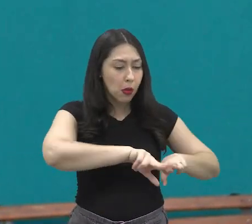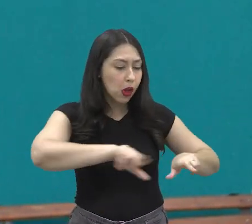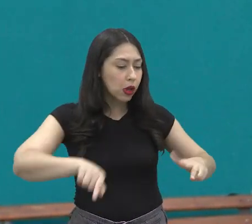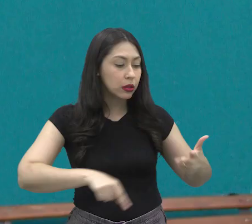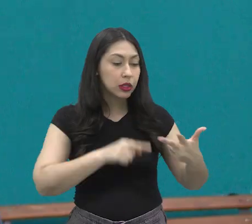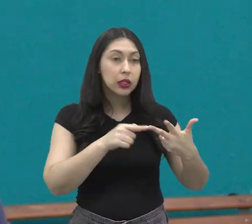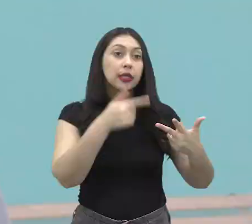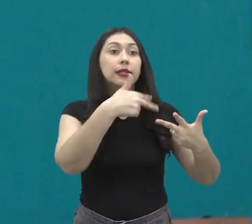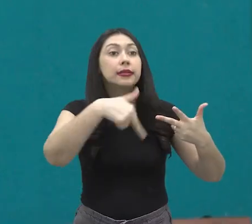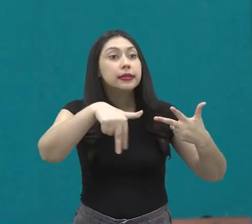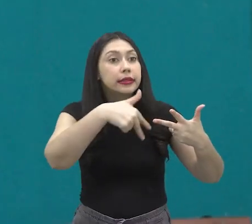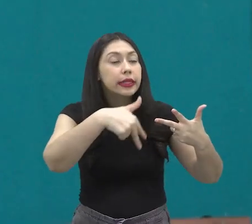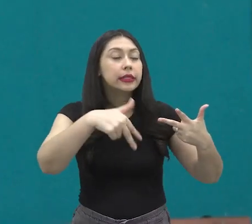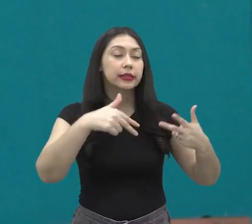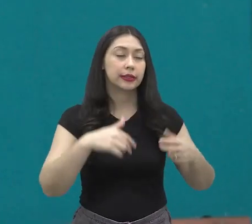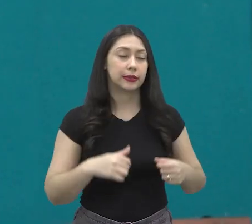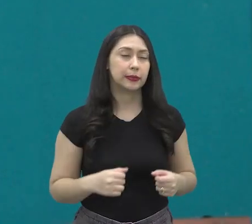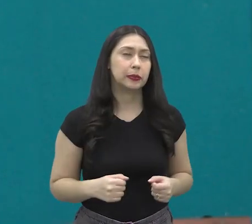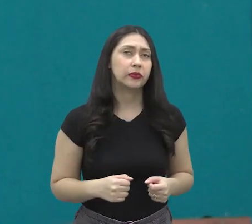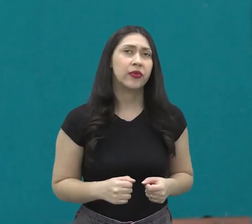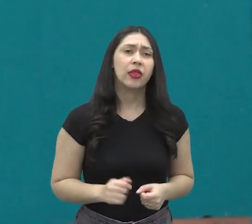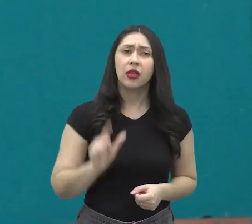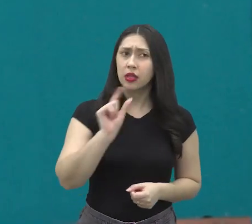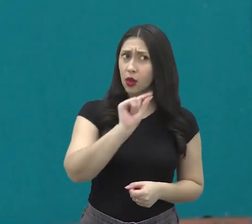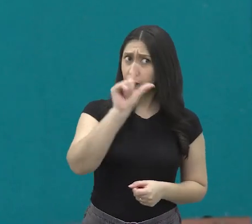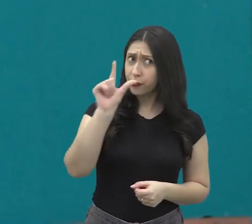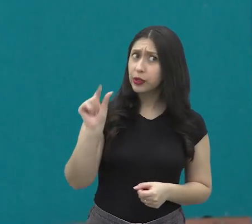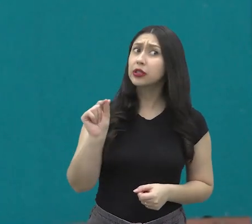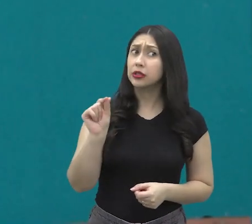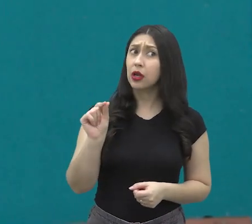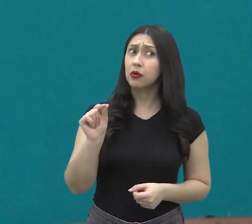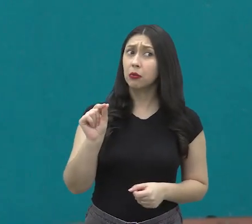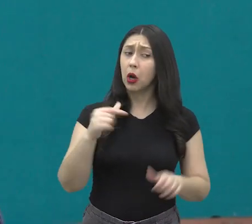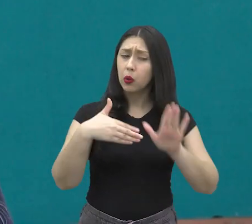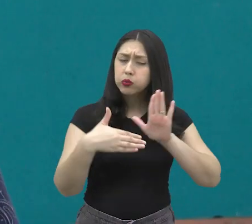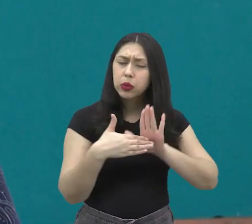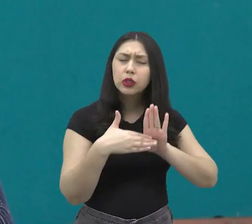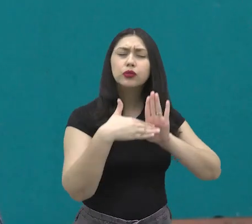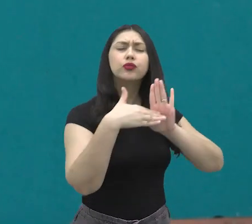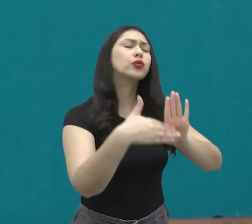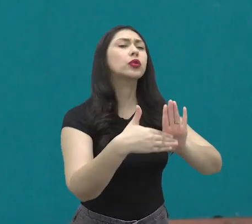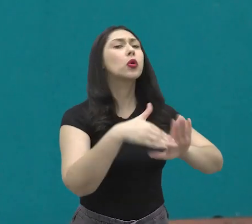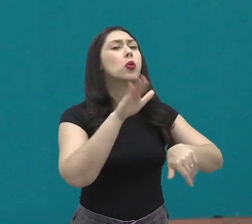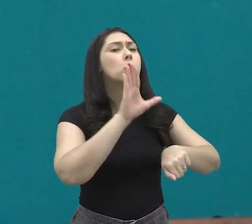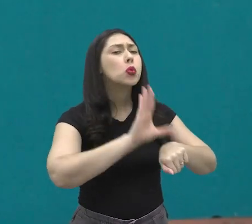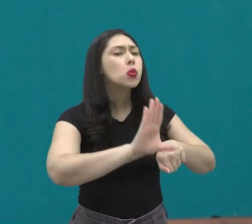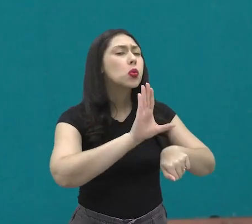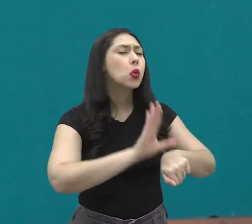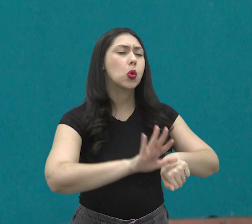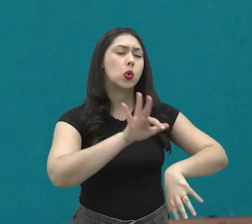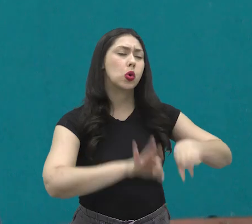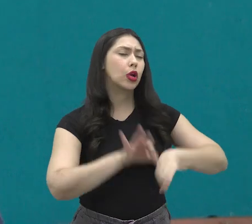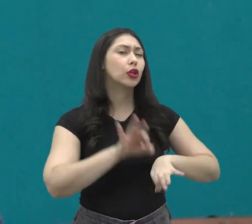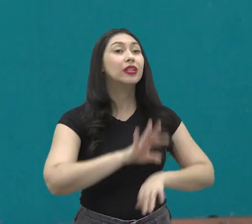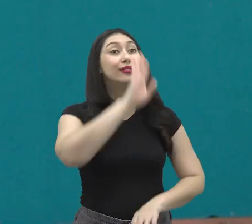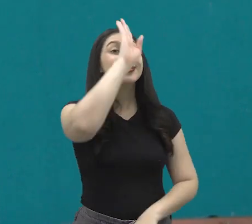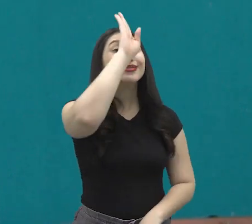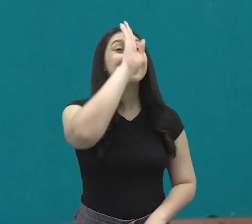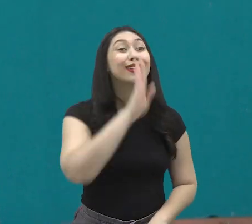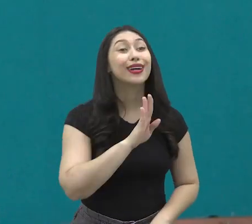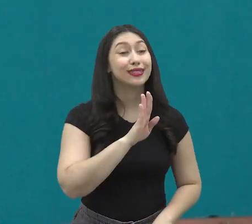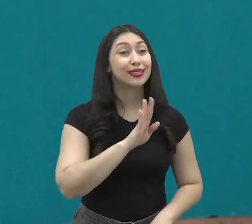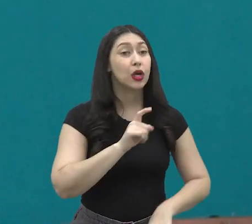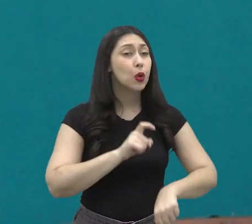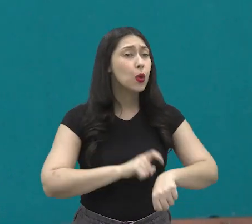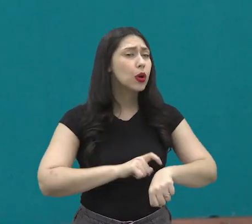tem dança. A Fundação ela prima por isso, né? Esse acesso gratuito, né?